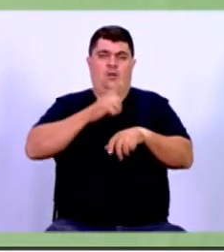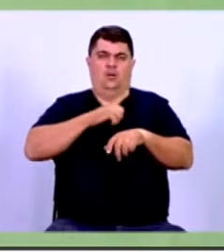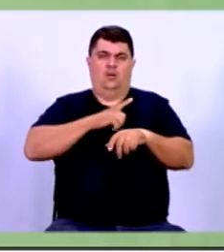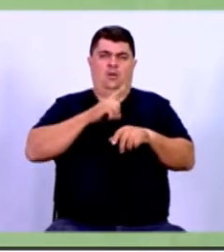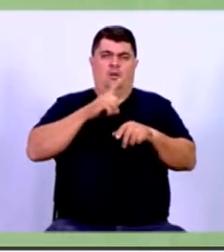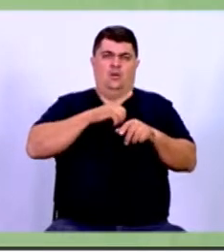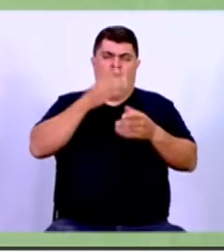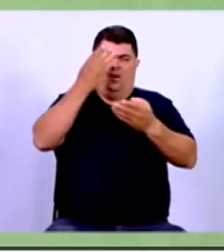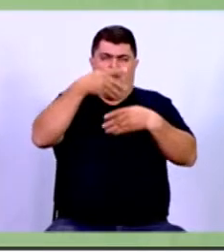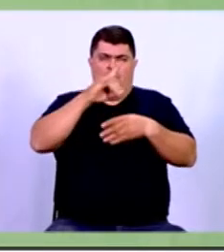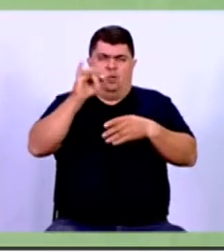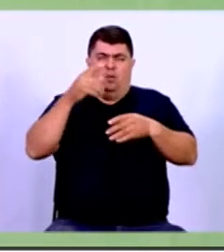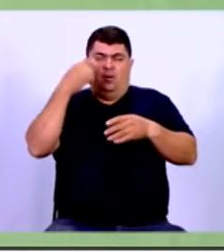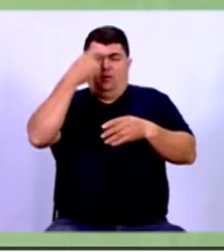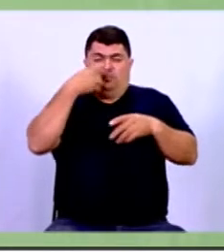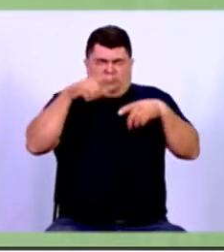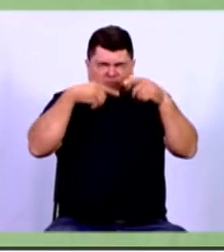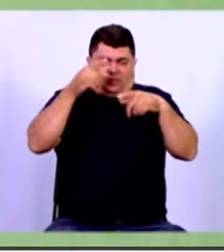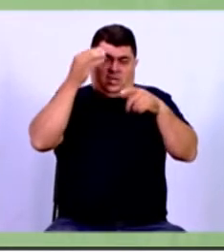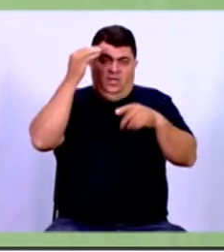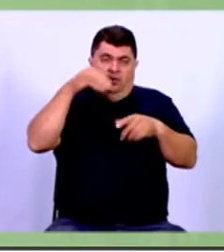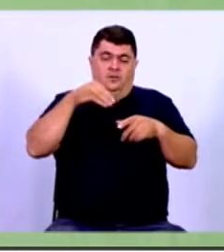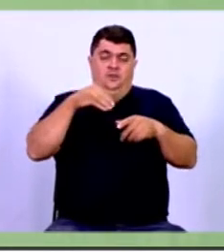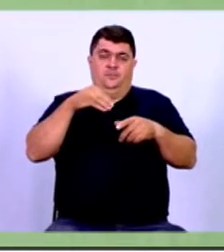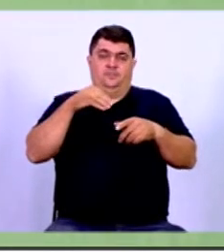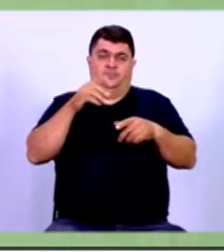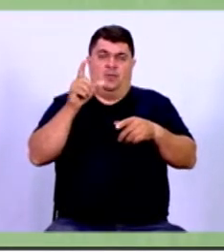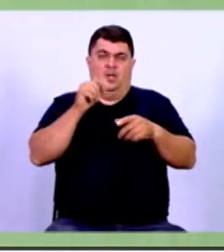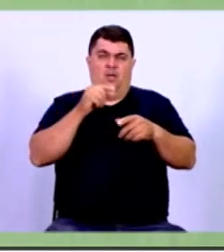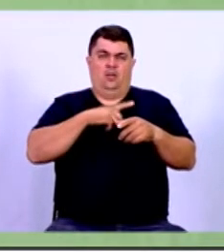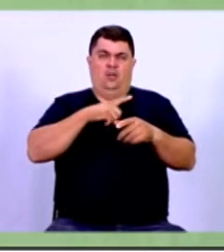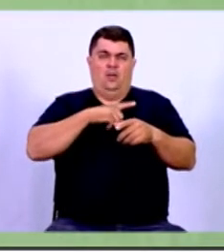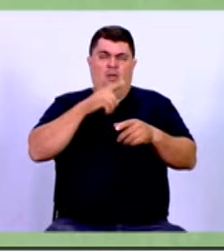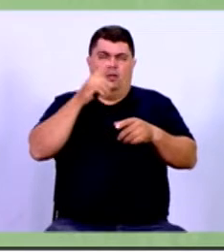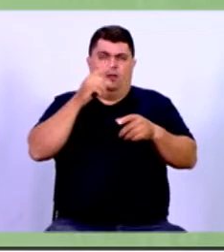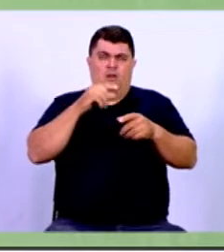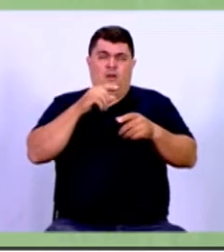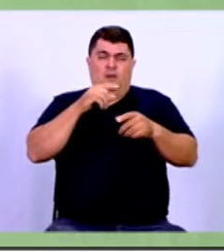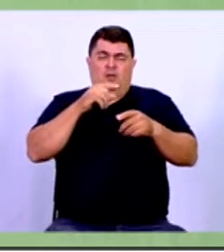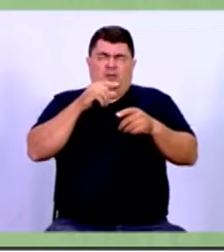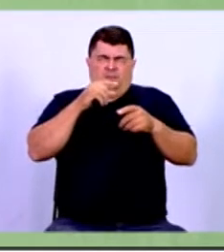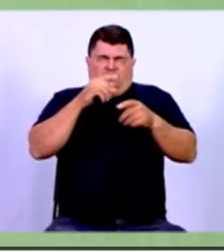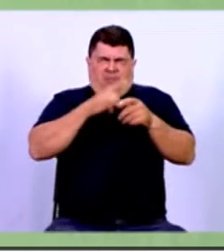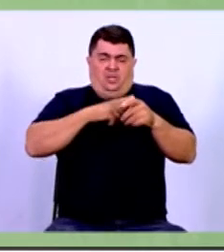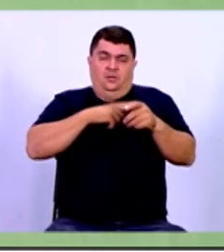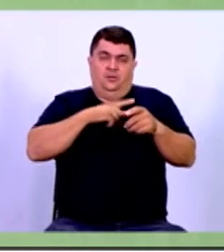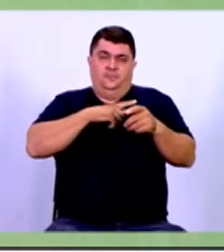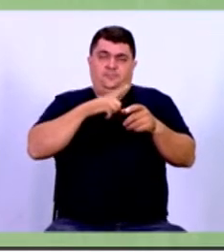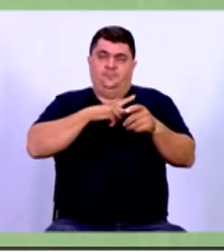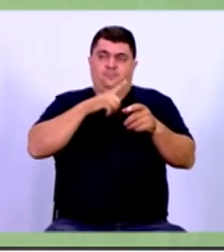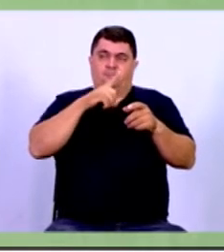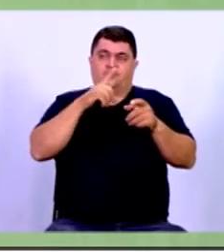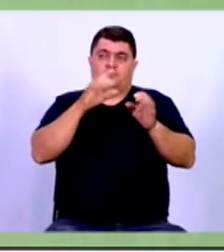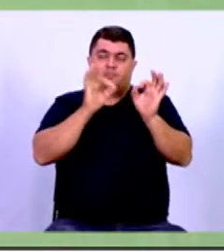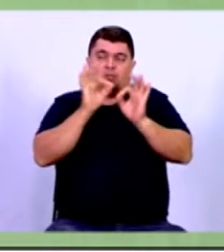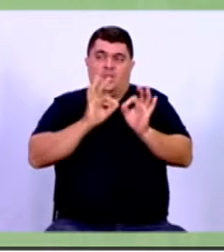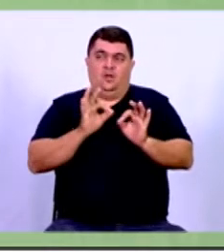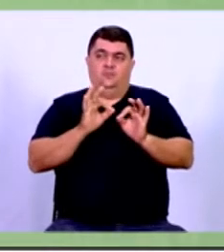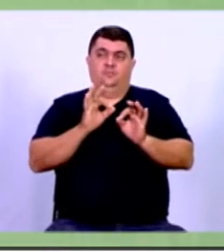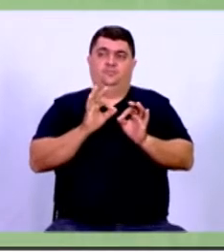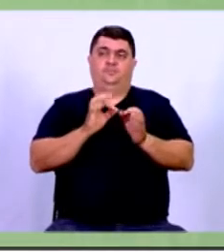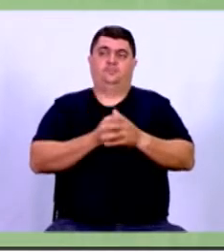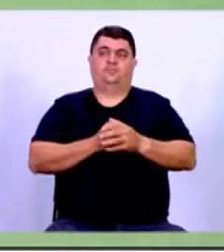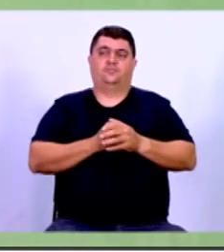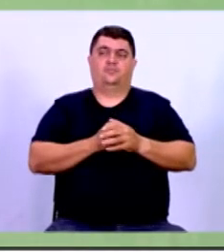jornada nos dias de provas? Oba! Tem. Porque prima-se pelo processo de